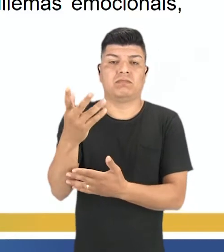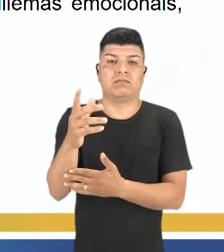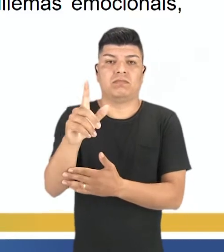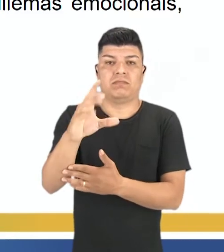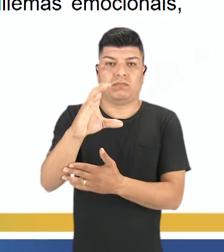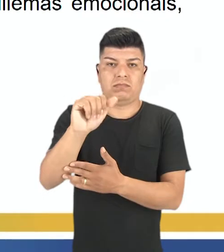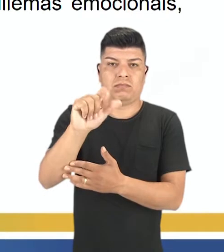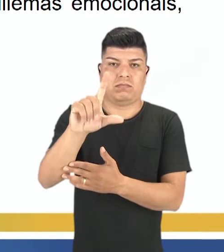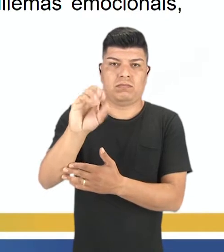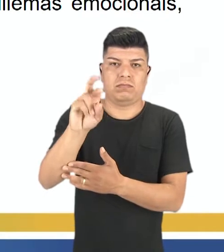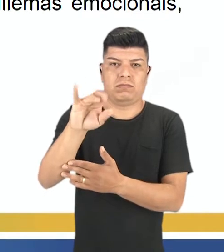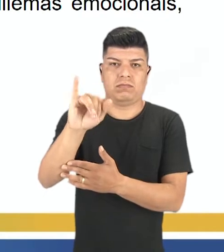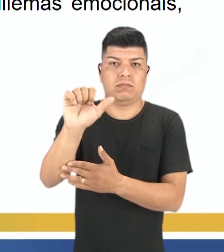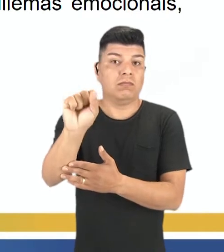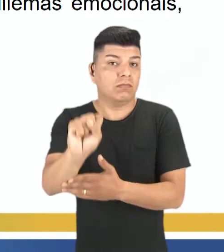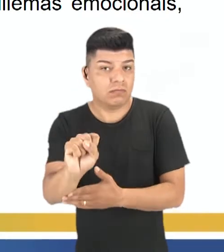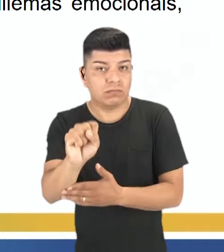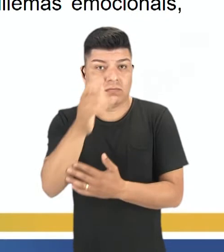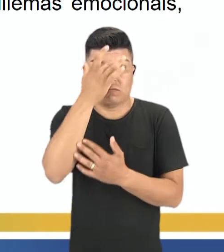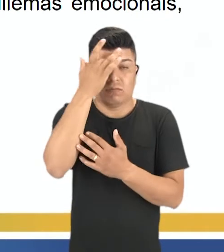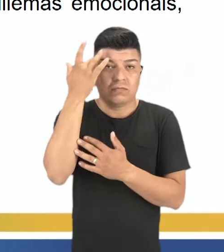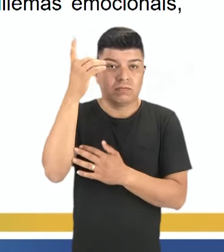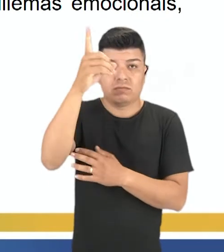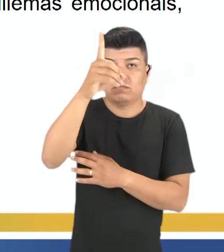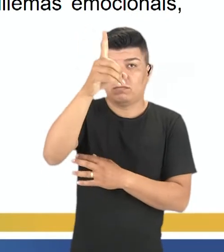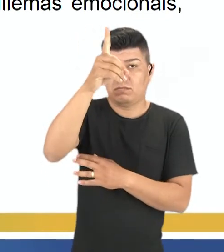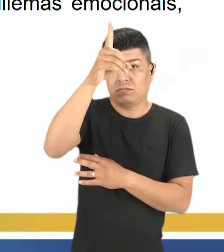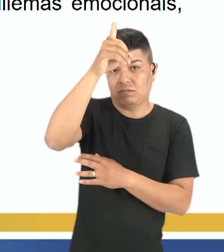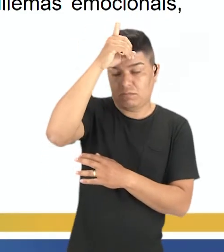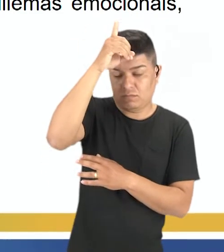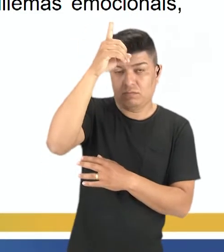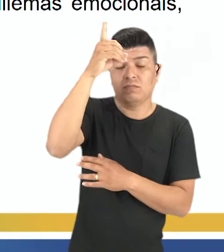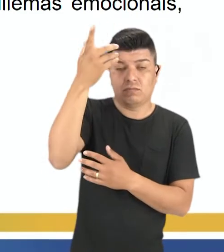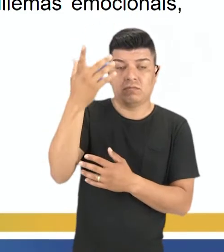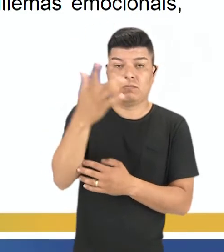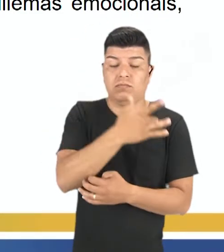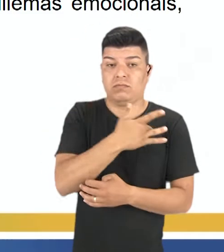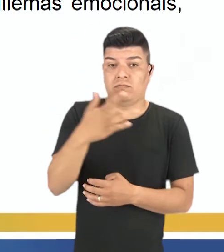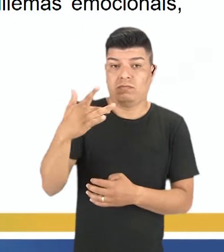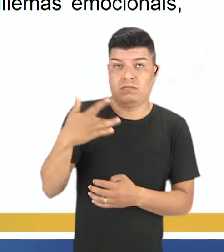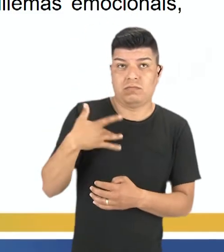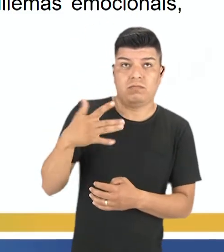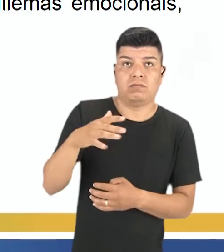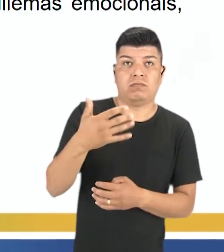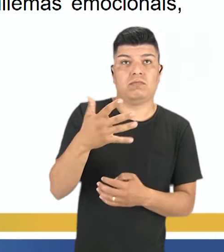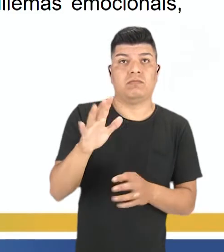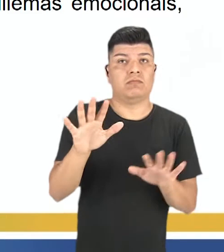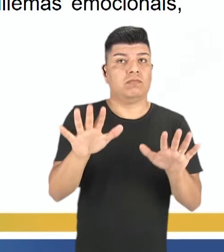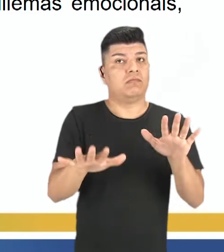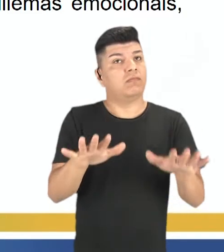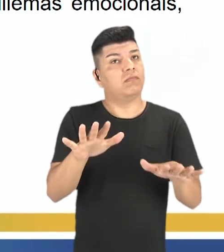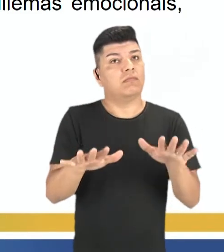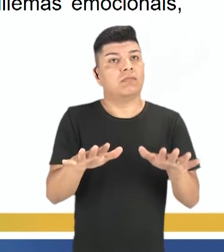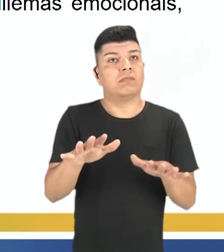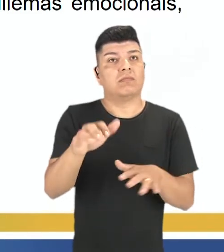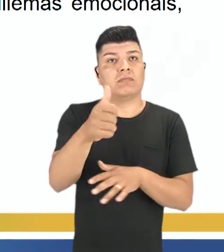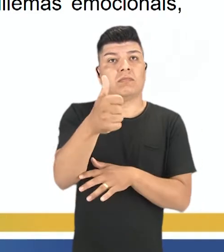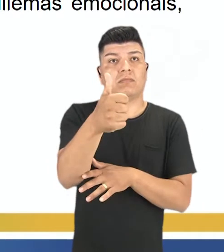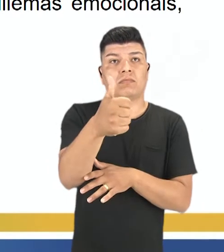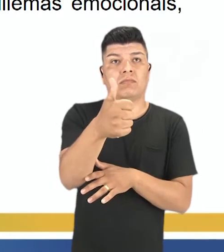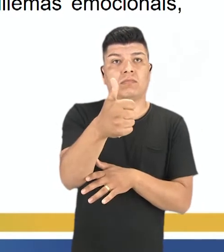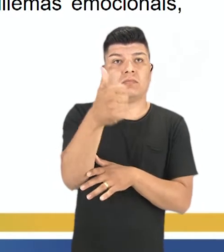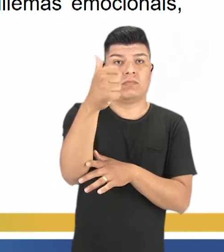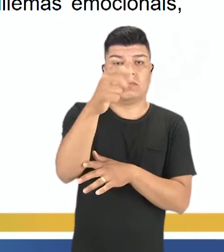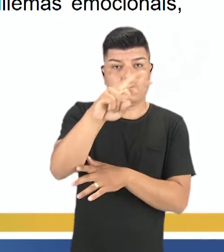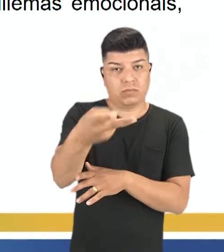média recomendada para um adulto saudável são de 2.000 calorias por dia. Esses ataques súbitos de gludice são motivados